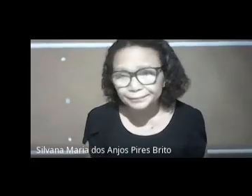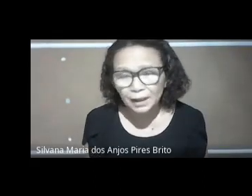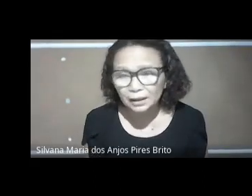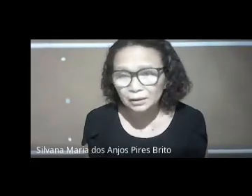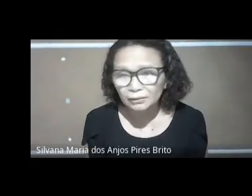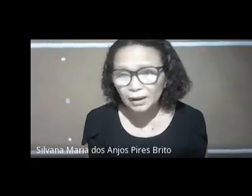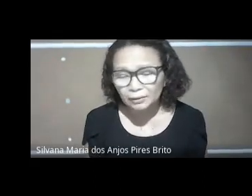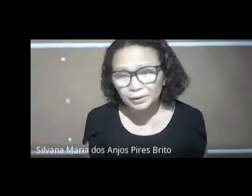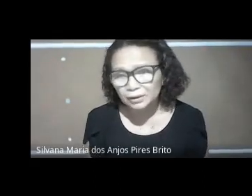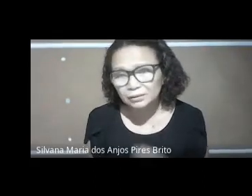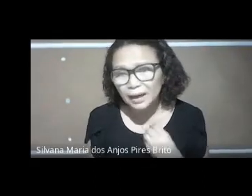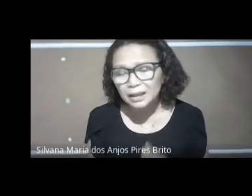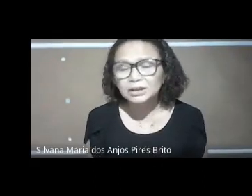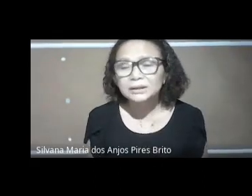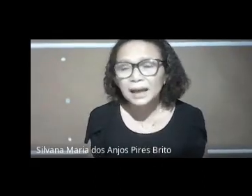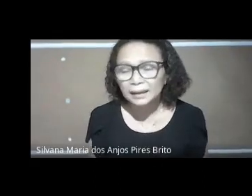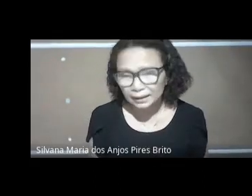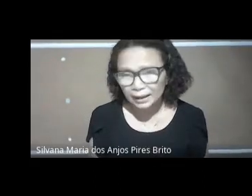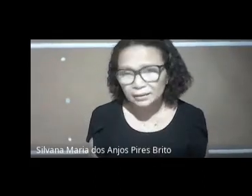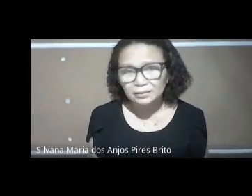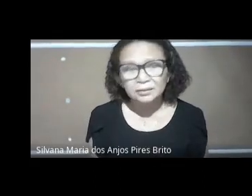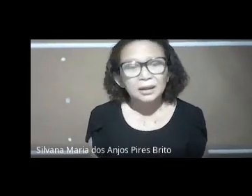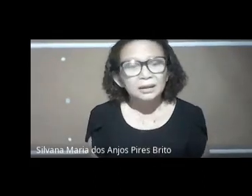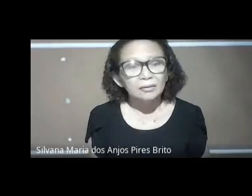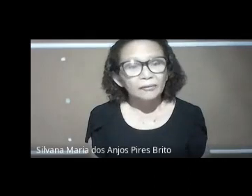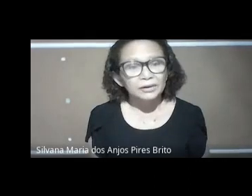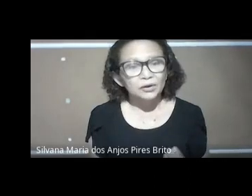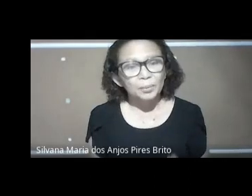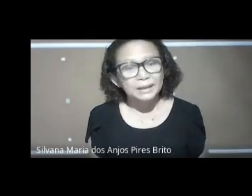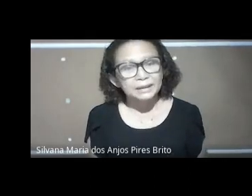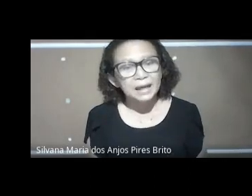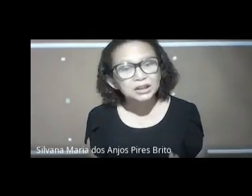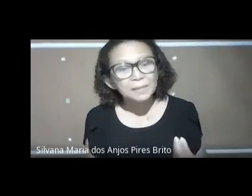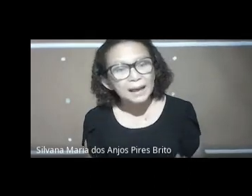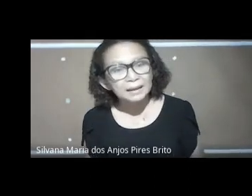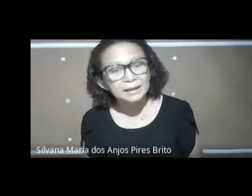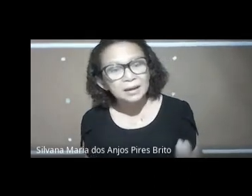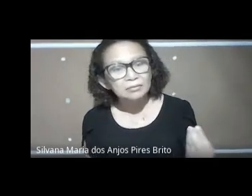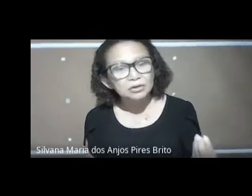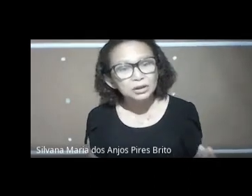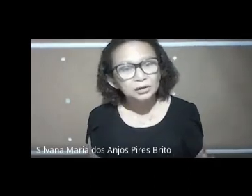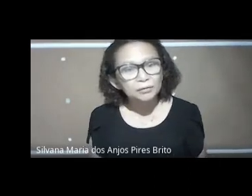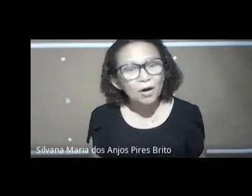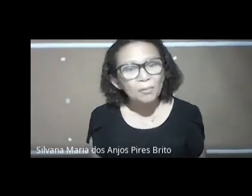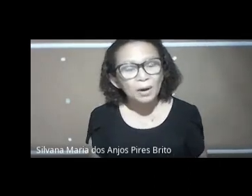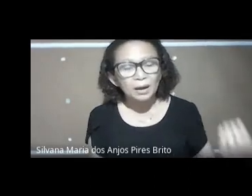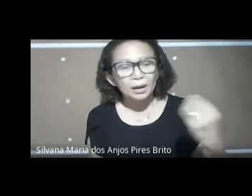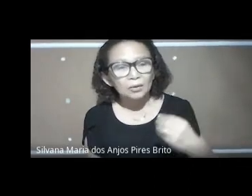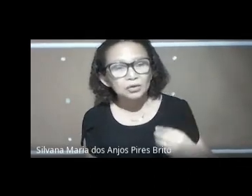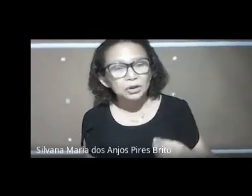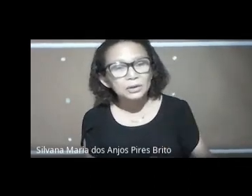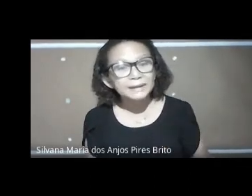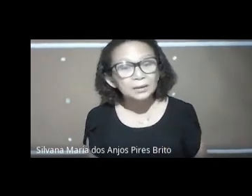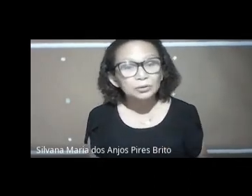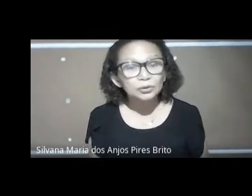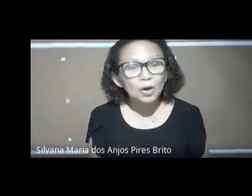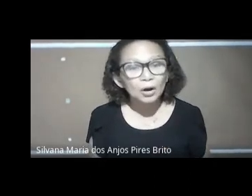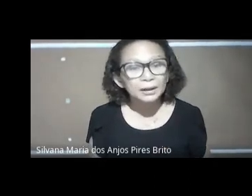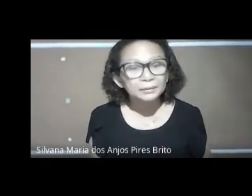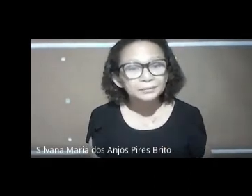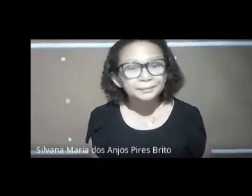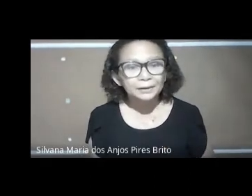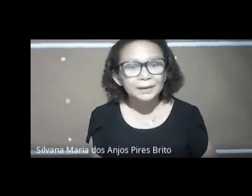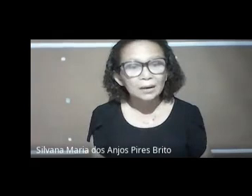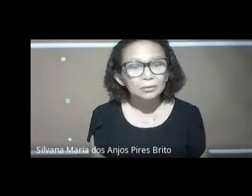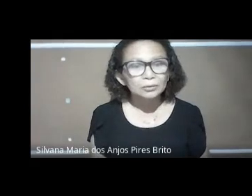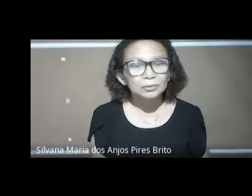decibéis. Ele não vai ouvir, então não vai adiantar gritar. Então, eu vou precisar chamar a atenção de que forma? Utilizando o